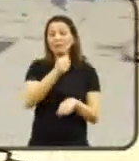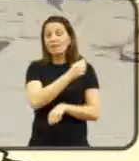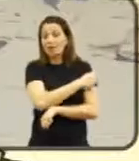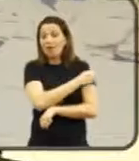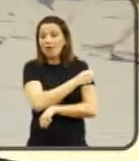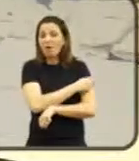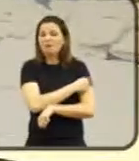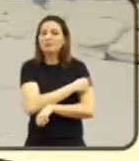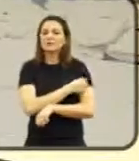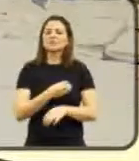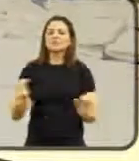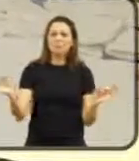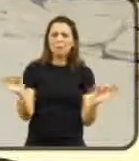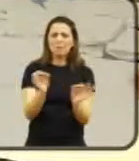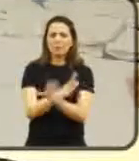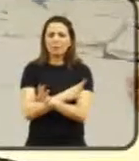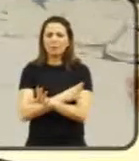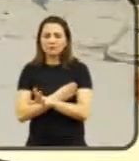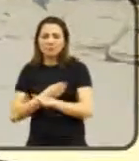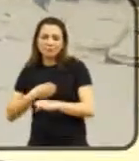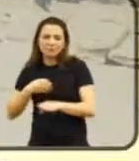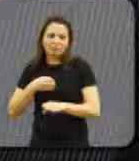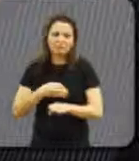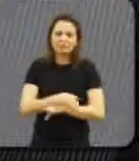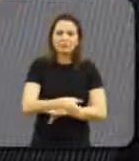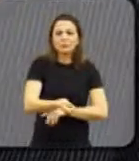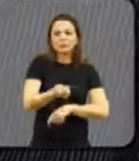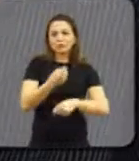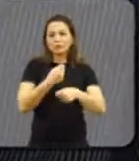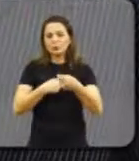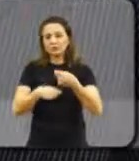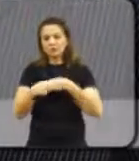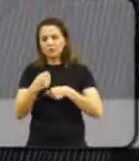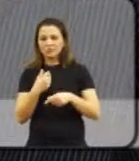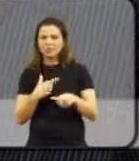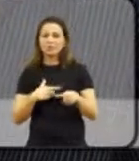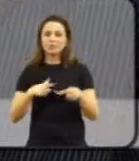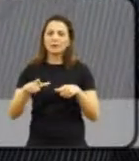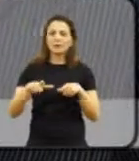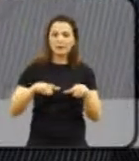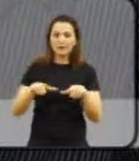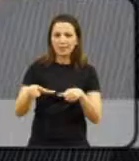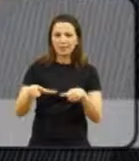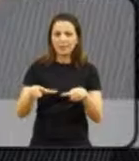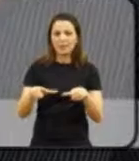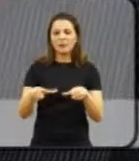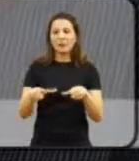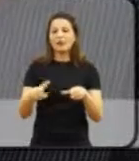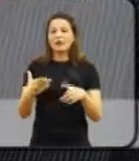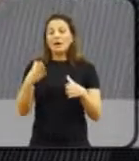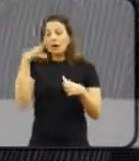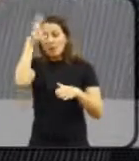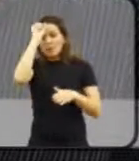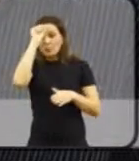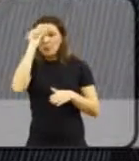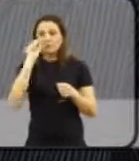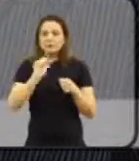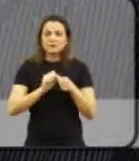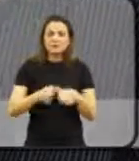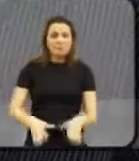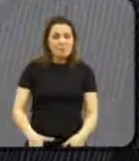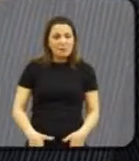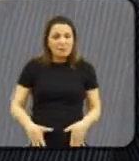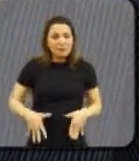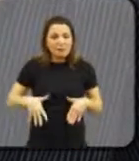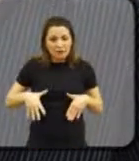aqui preparadas para enfrentar o mercado de trabalho. Ela aprende a fazer calças masculinas e femininas.